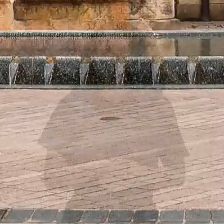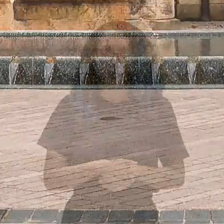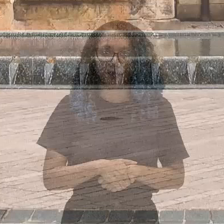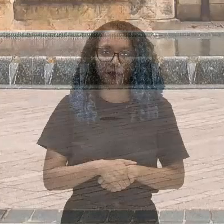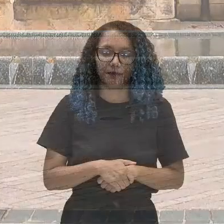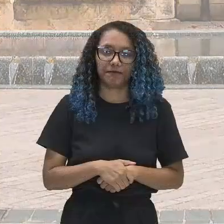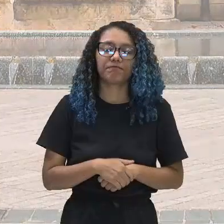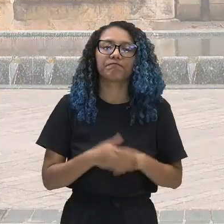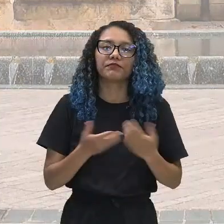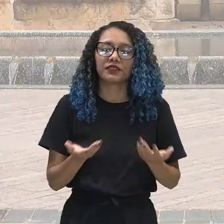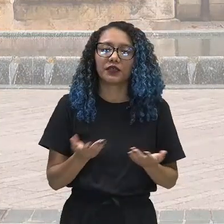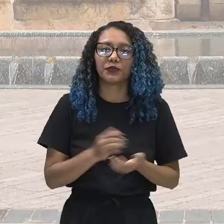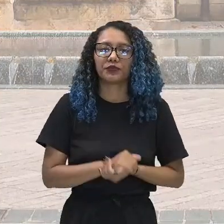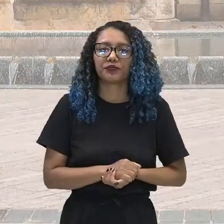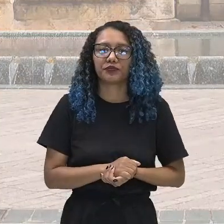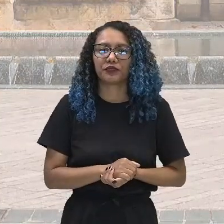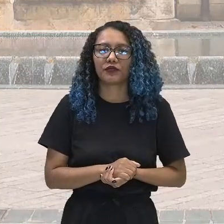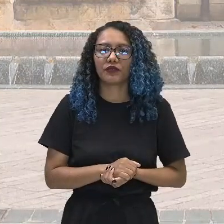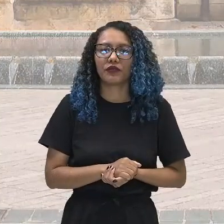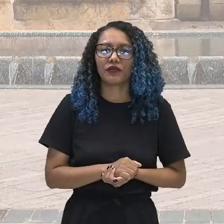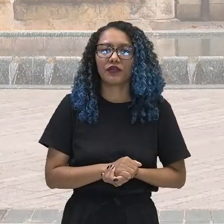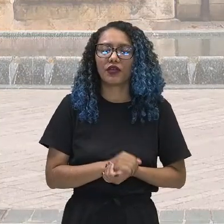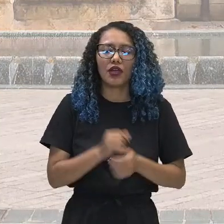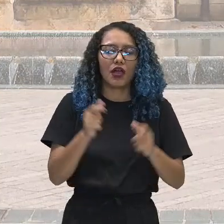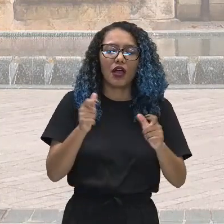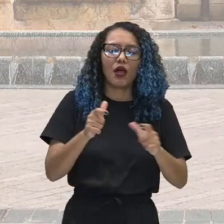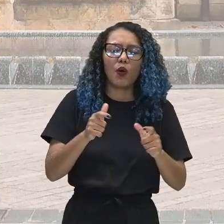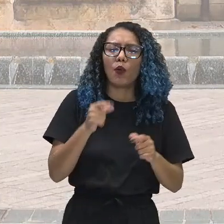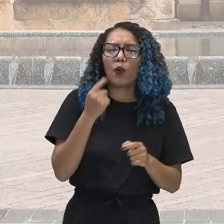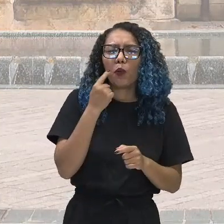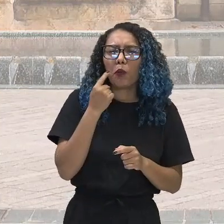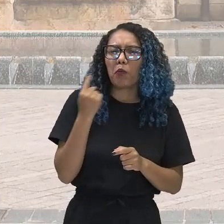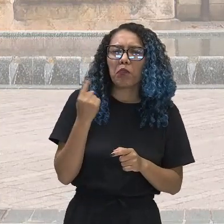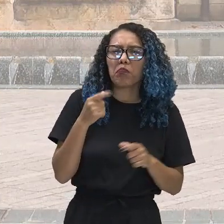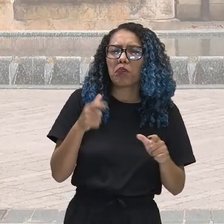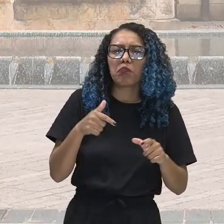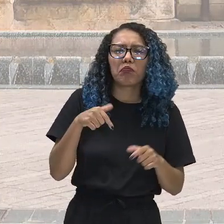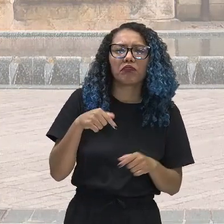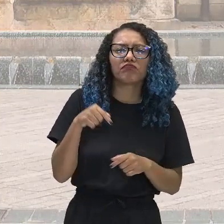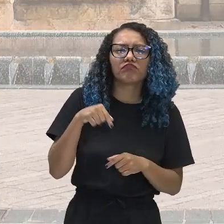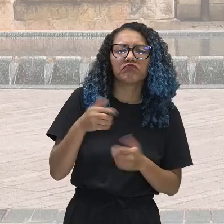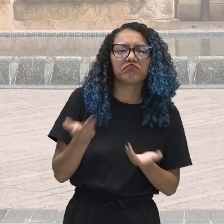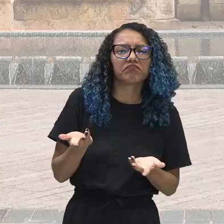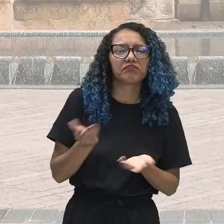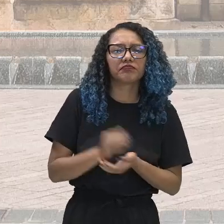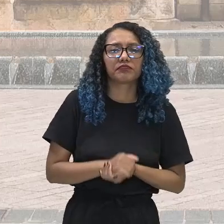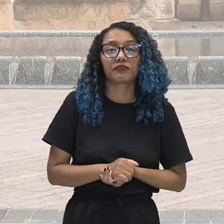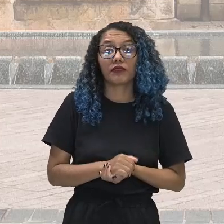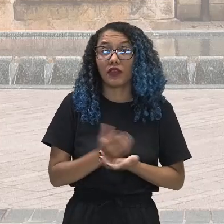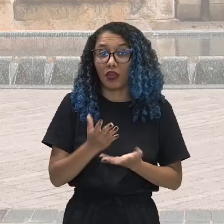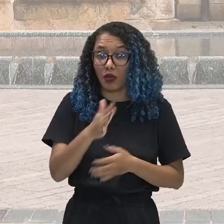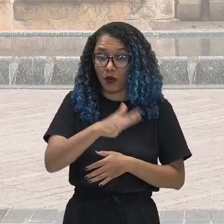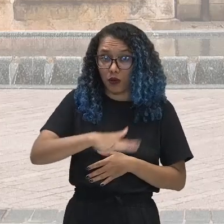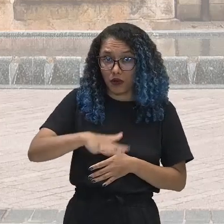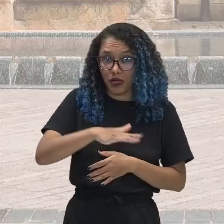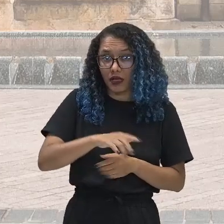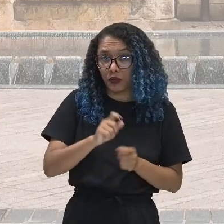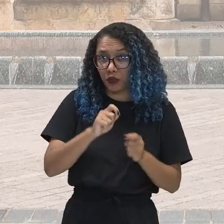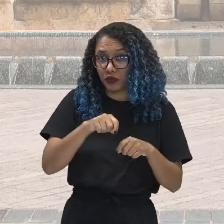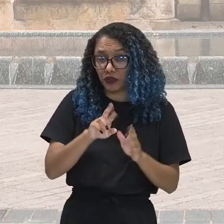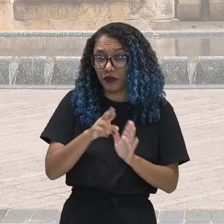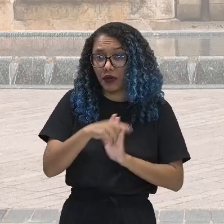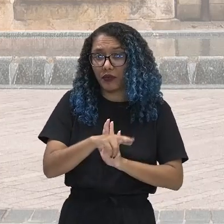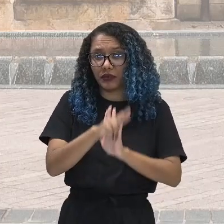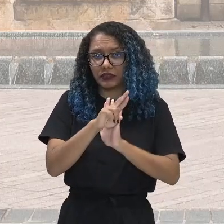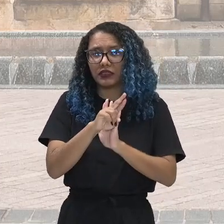Vamos trazer vocês para este ambiente que pode representar uma construção